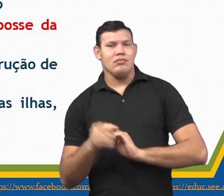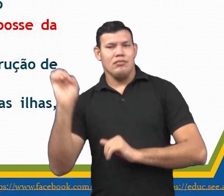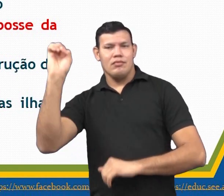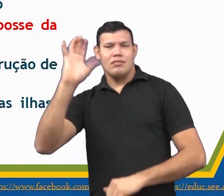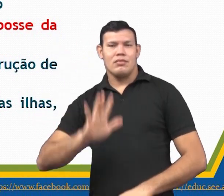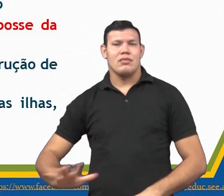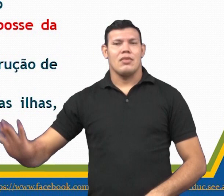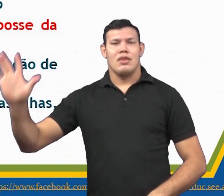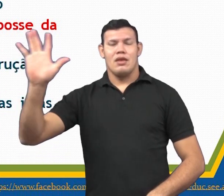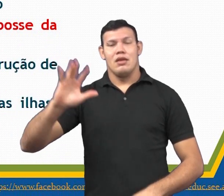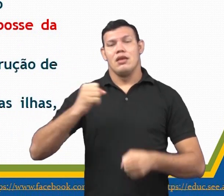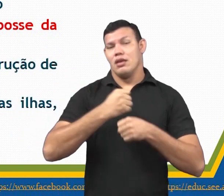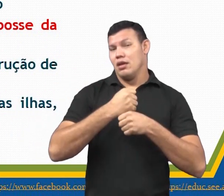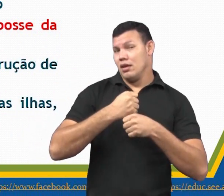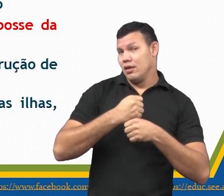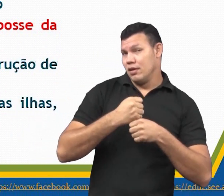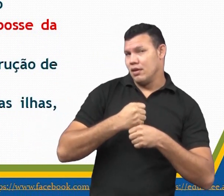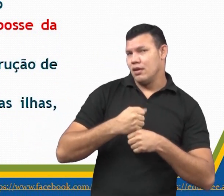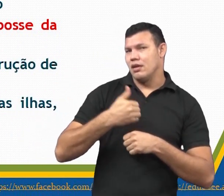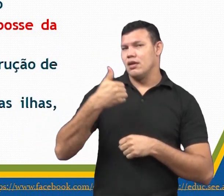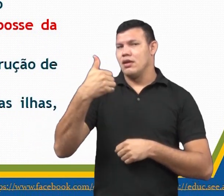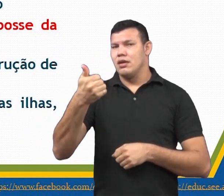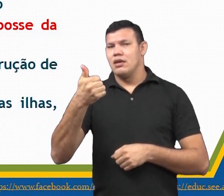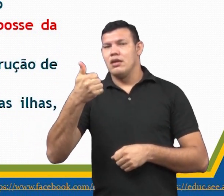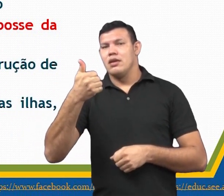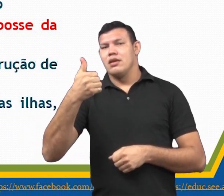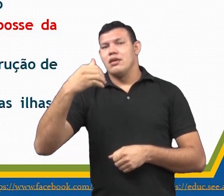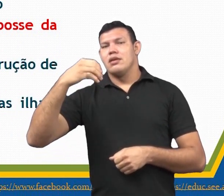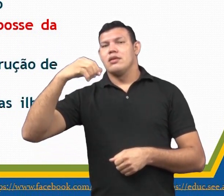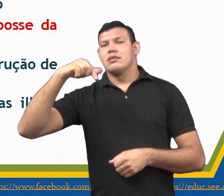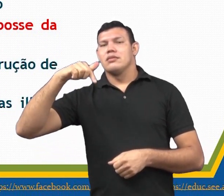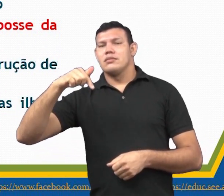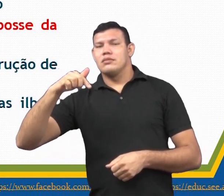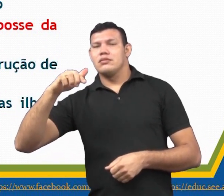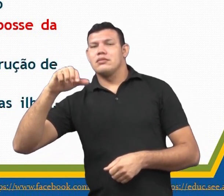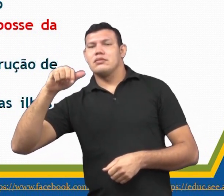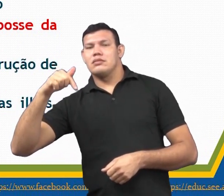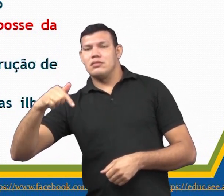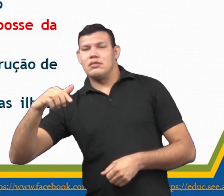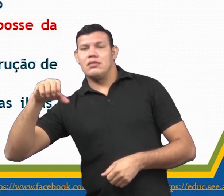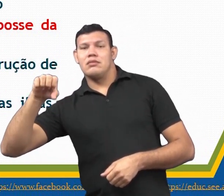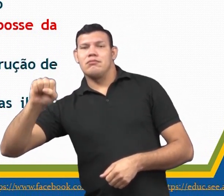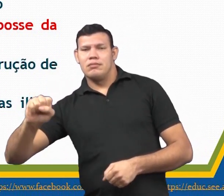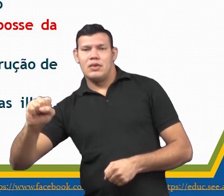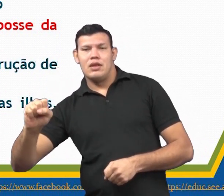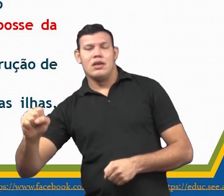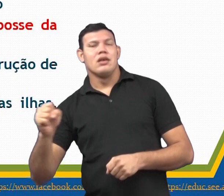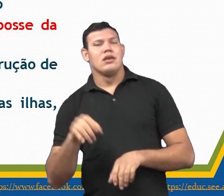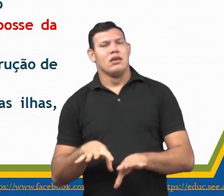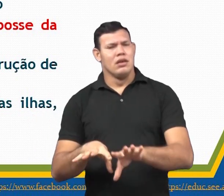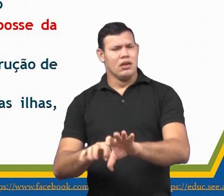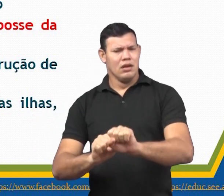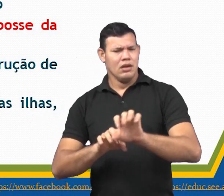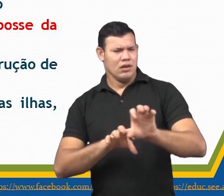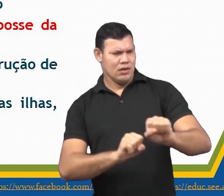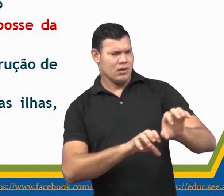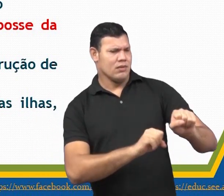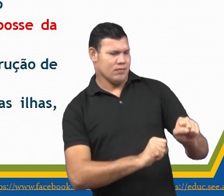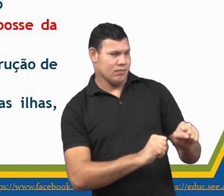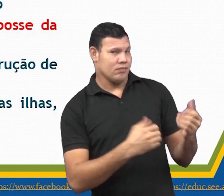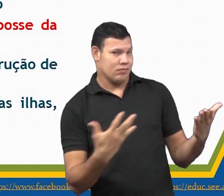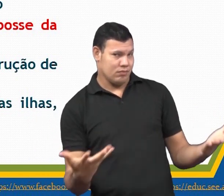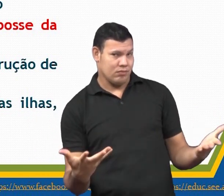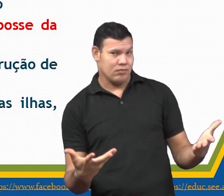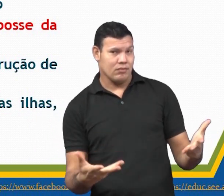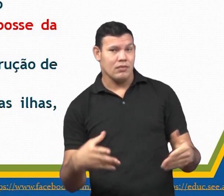em 1788, a construção de uma colônia penal em Sydney, posse da Nova Zelândia